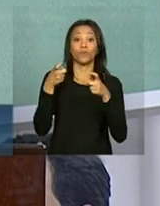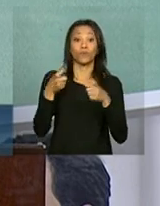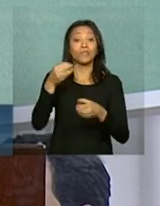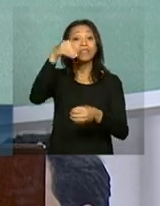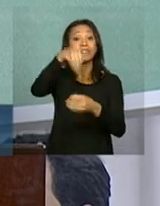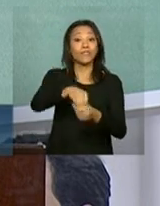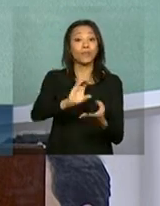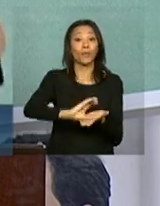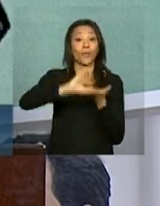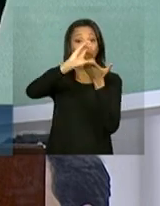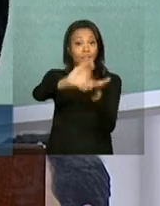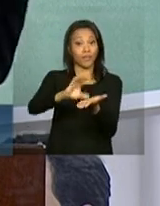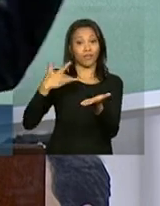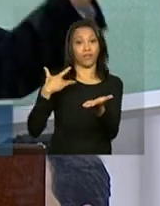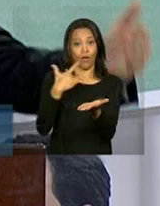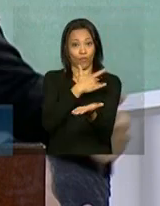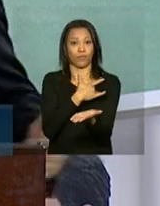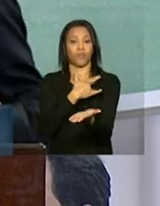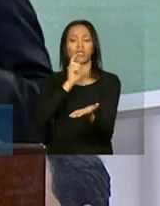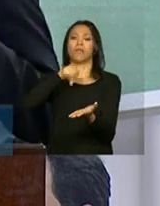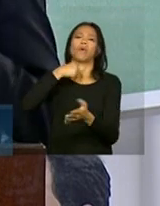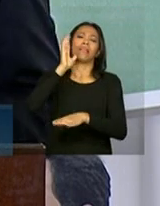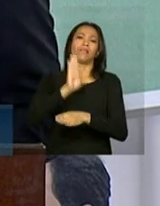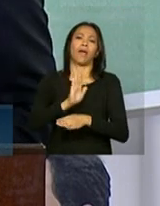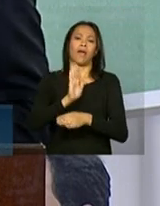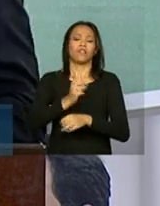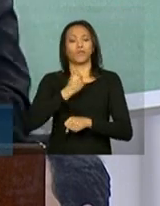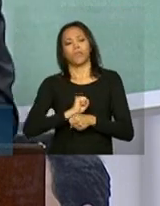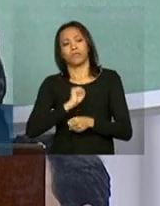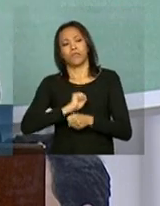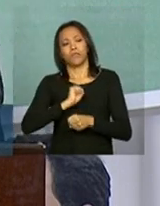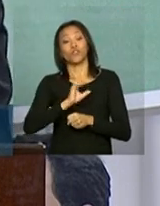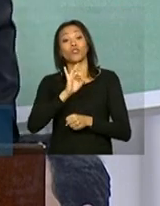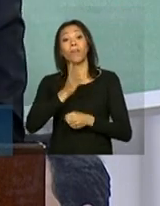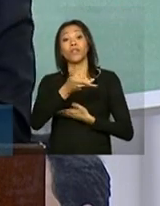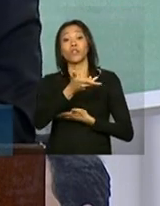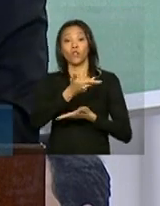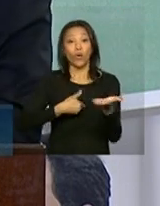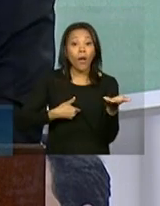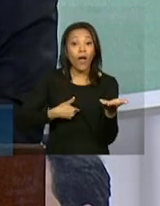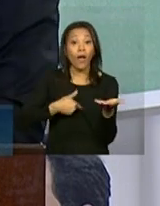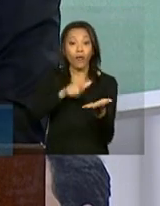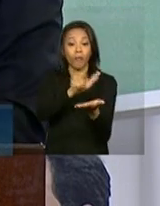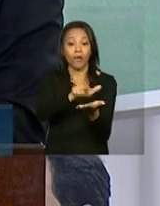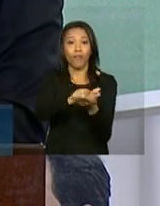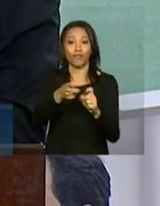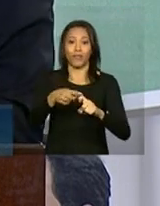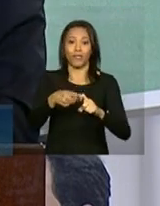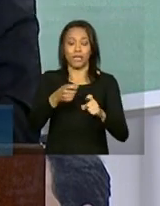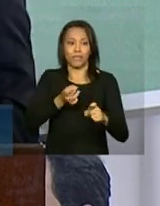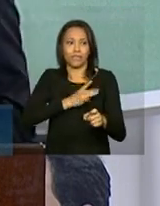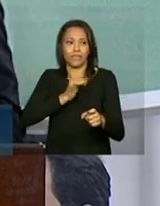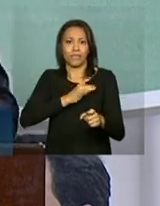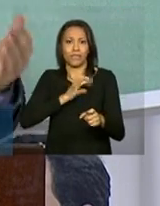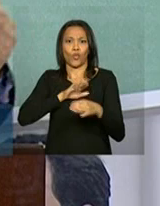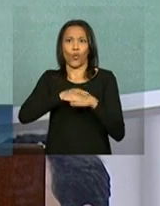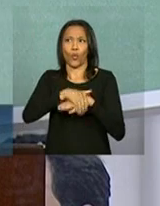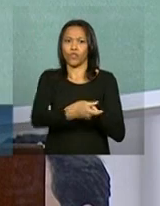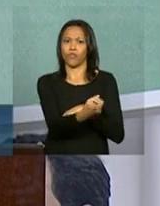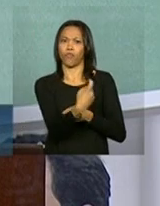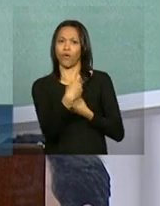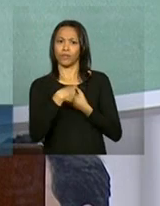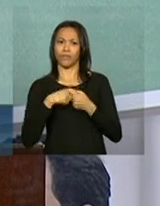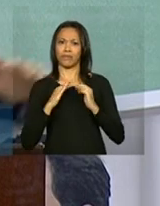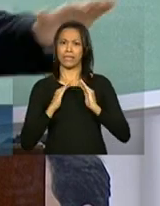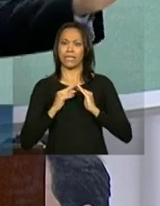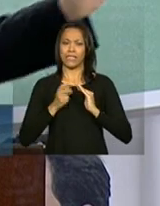Conselho Nacional de Saúde, depois teve que ficar à tarde só para trocar receita. Como estava muito tarde à noite, ele tinha medo de voltar à estrada, 24 quilômetros